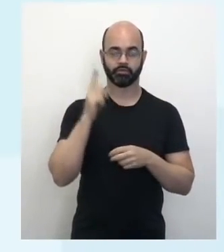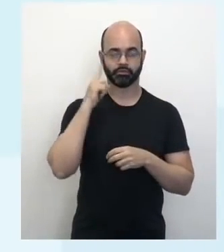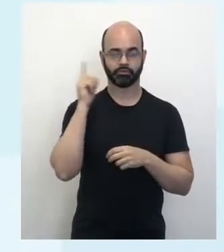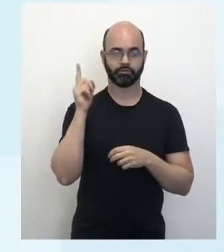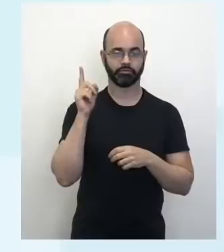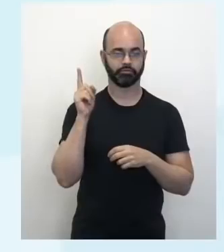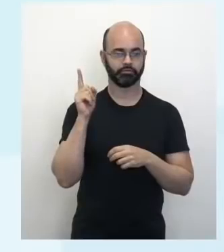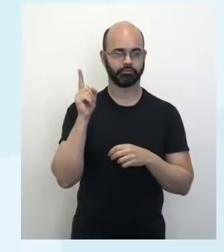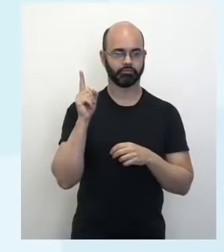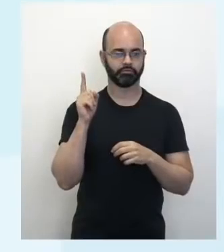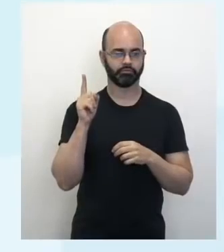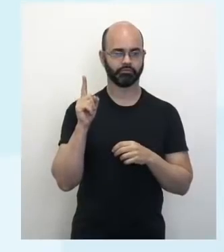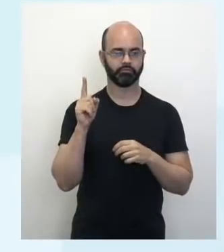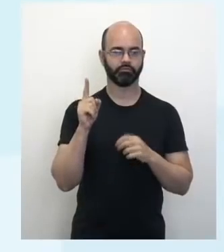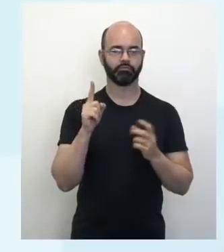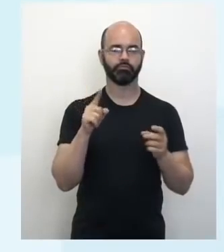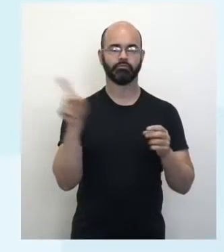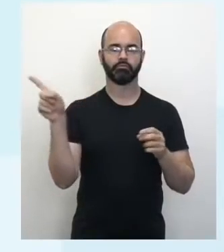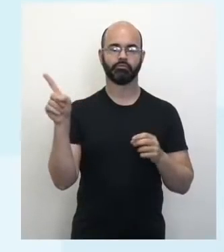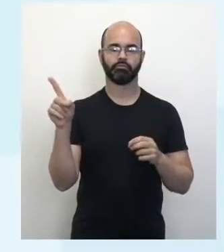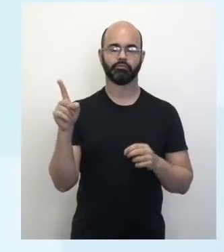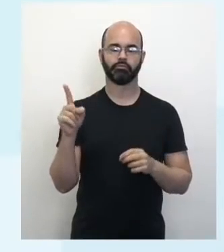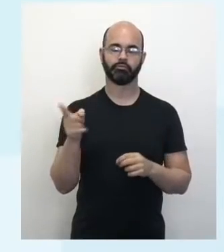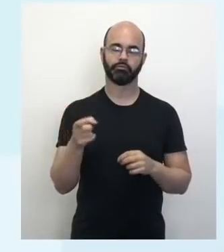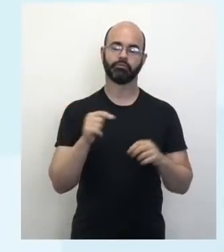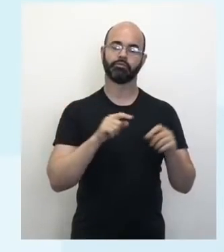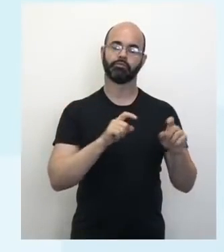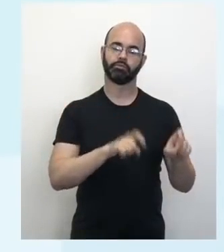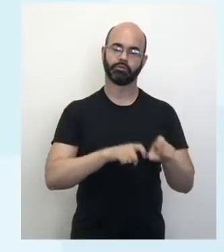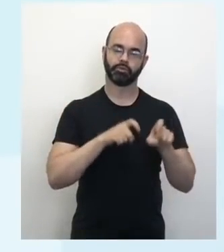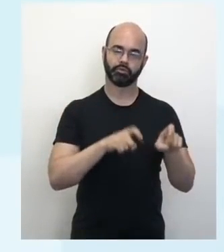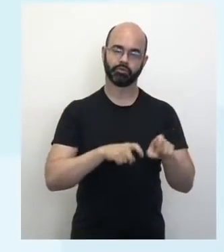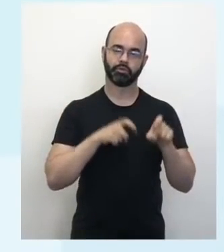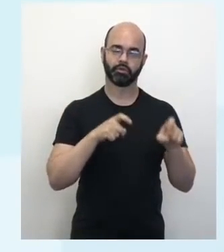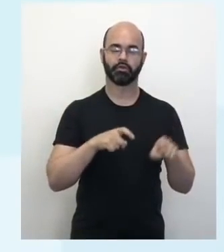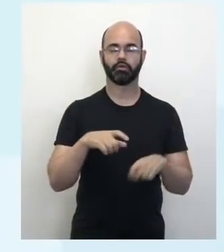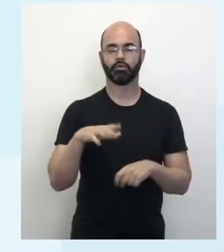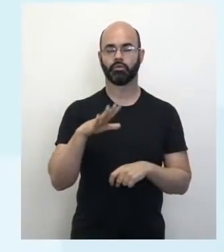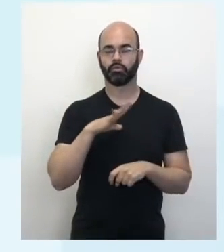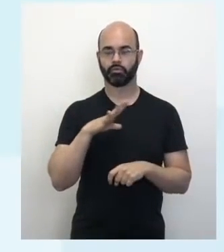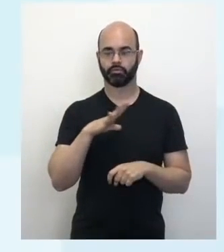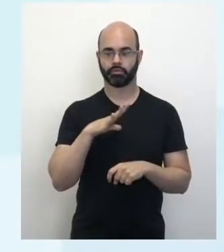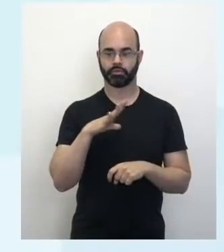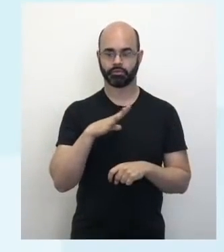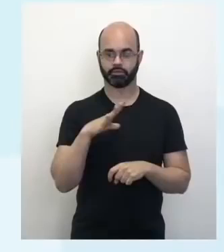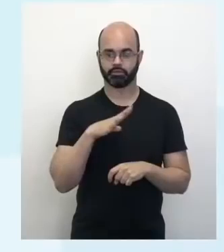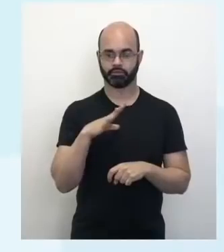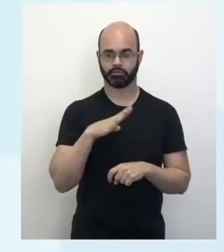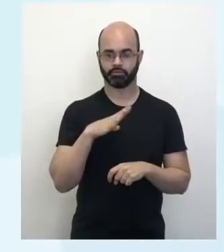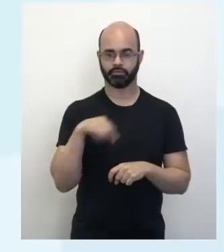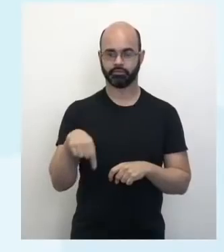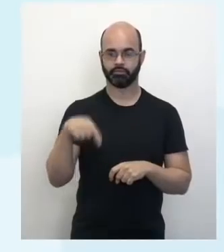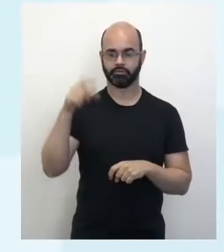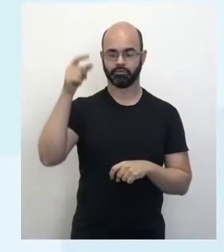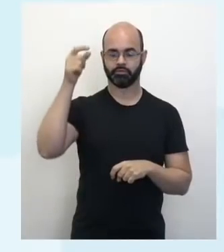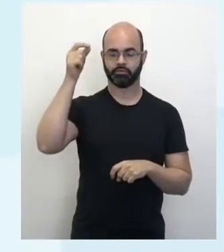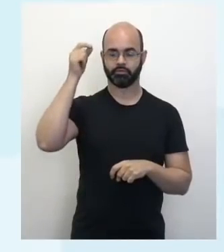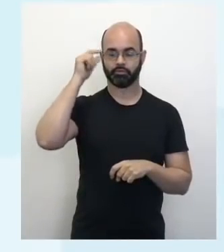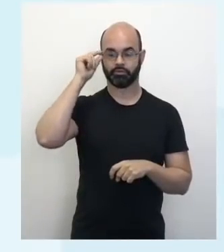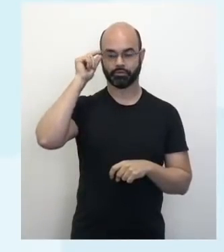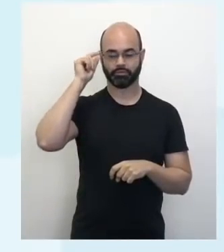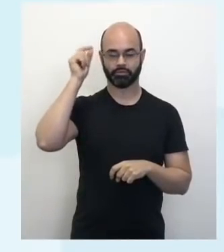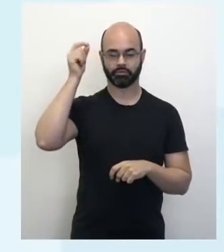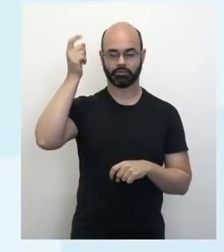distribuição total rural e urbana da população indígena no Brasil, de acordo com o